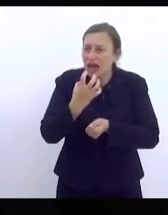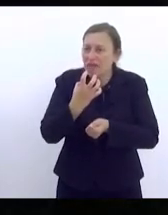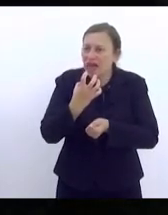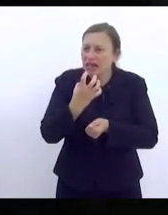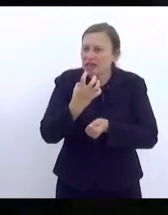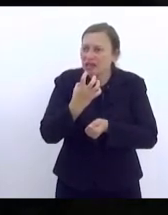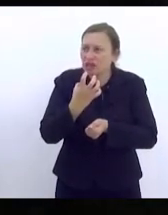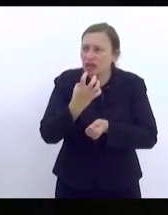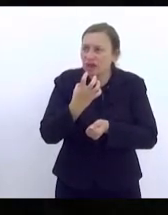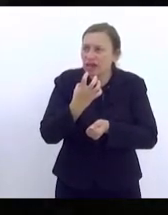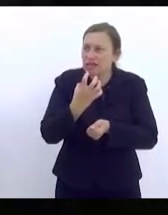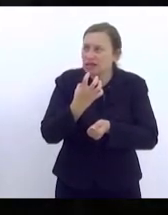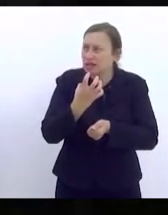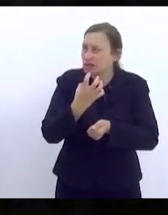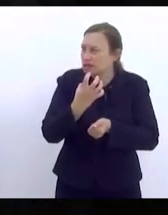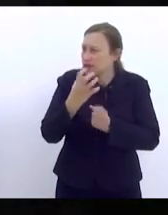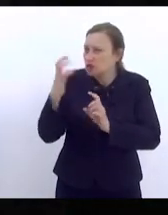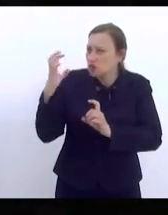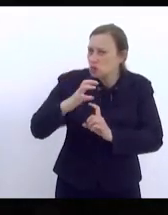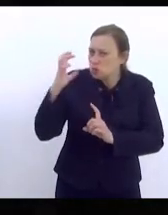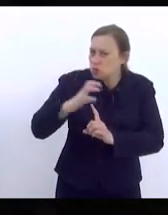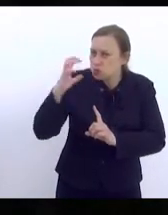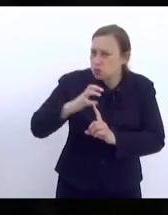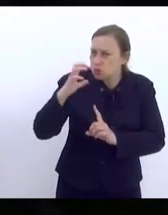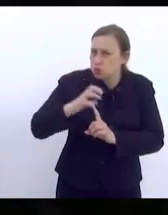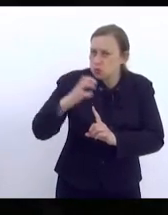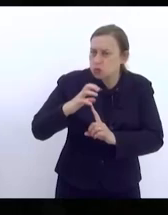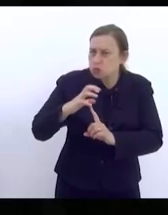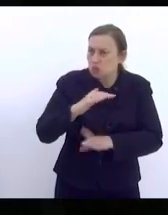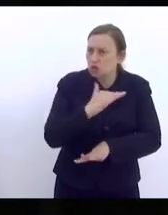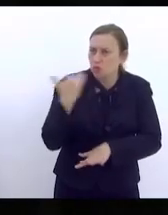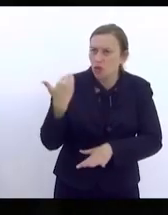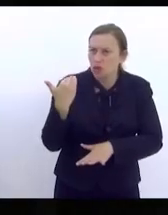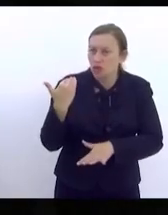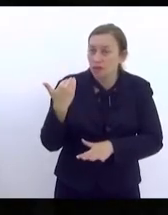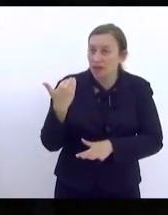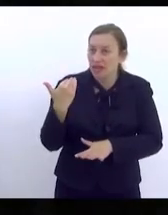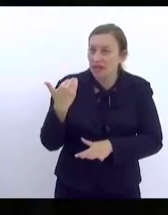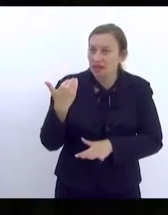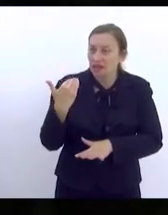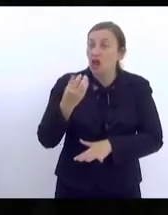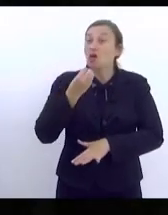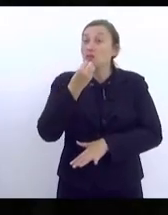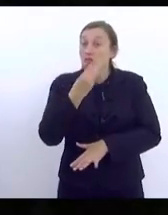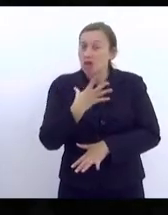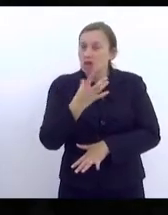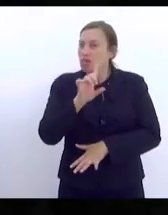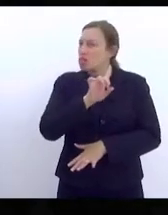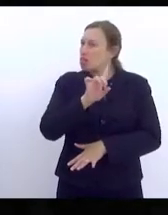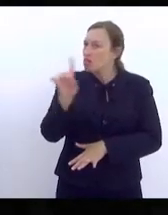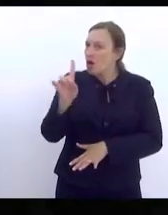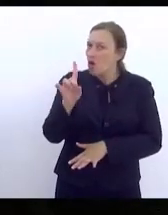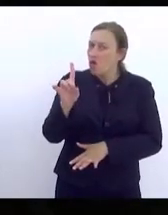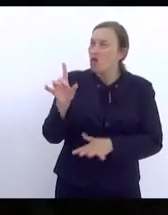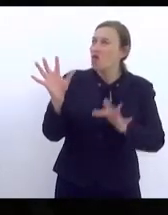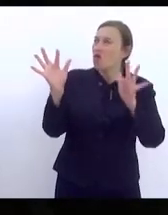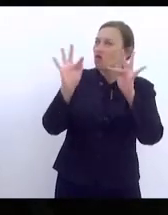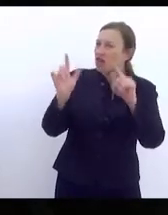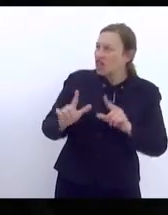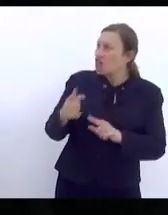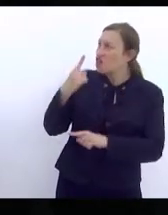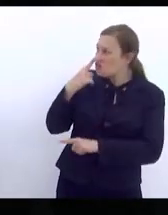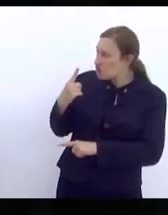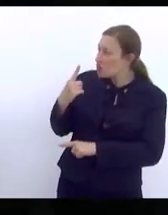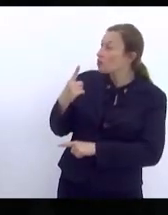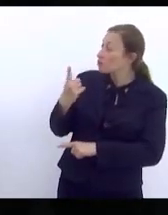gravíssima interpelação feita por esse indivíduo pois bem não satisfeito não foi Rodrigo de